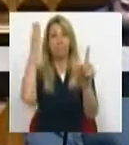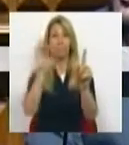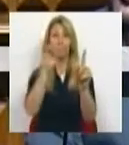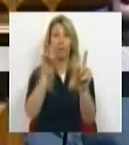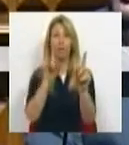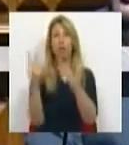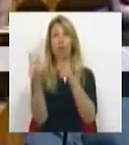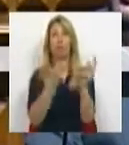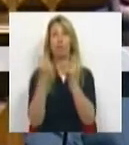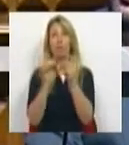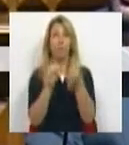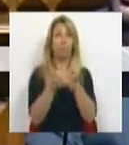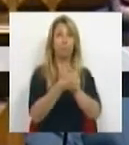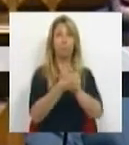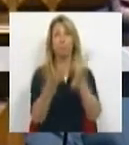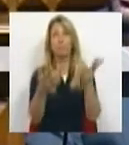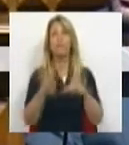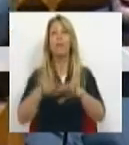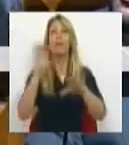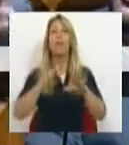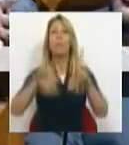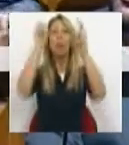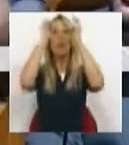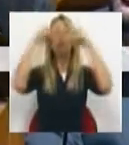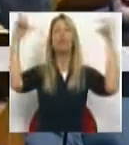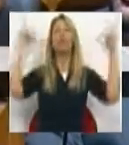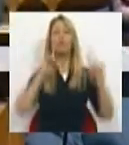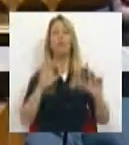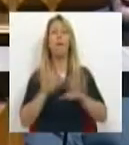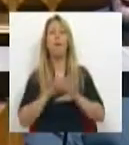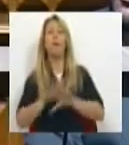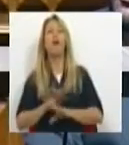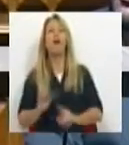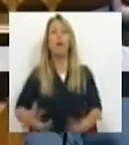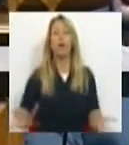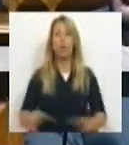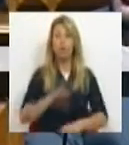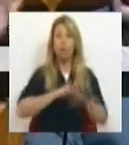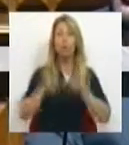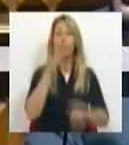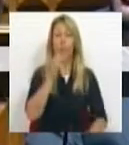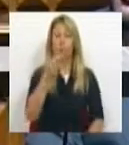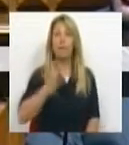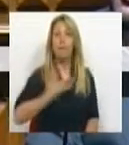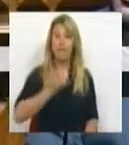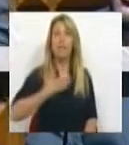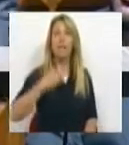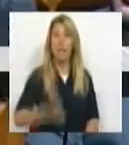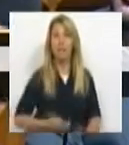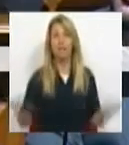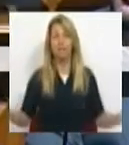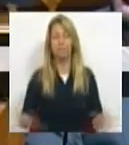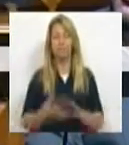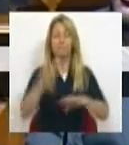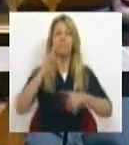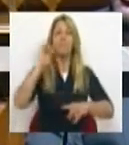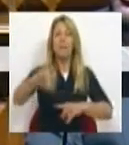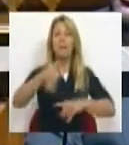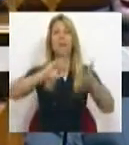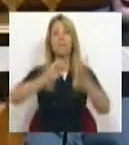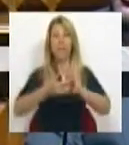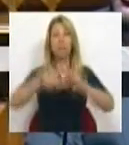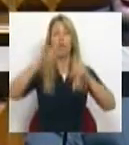e da mistificação em torno das ideologias. Senhores deputados, PSD e CDS, impor exames no final de cada ciclo, fazer com que